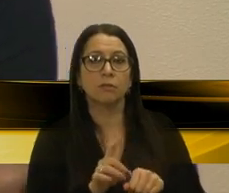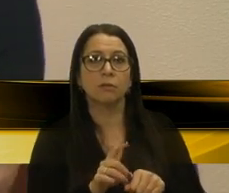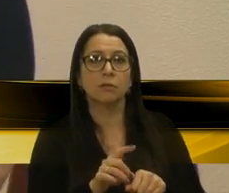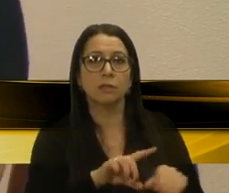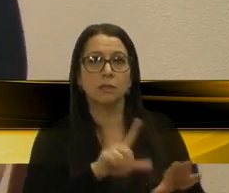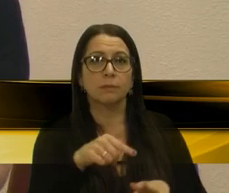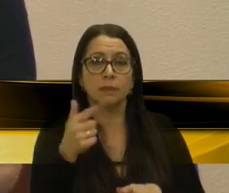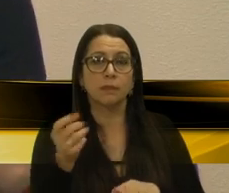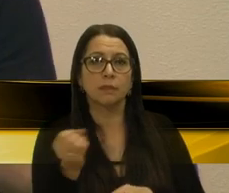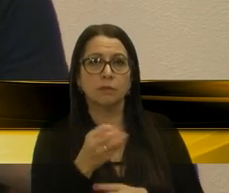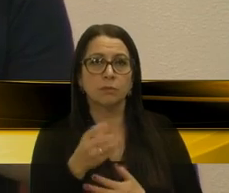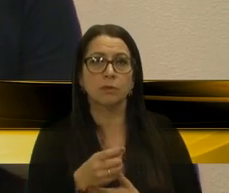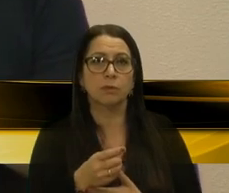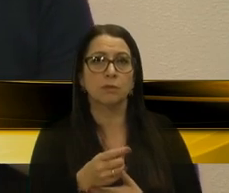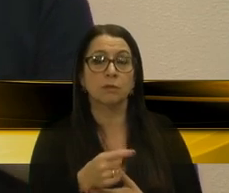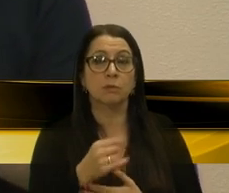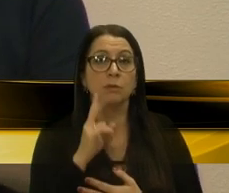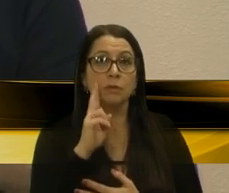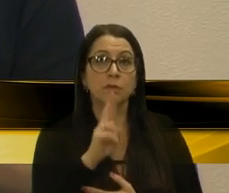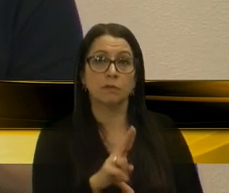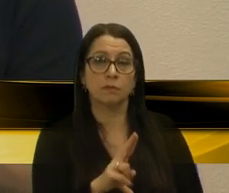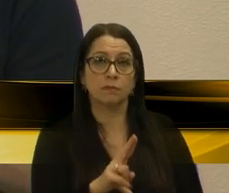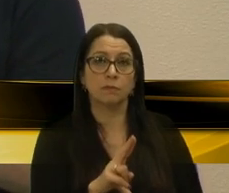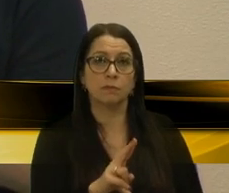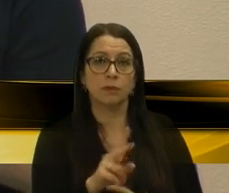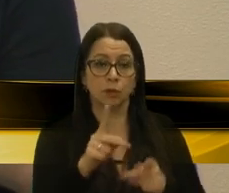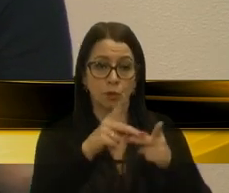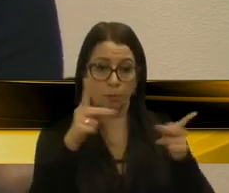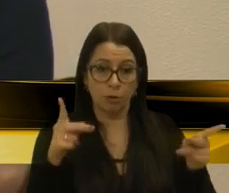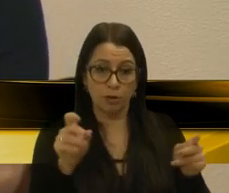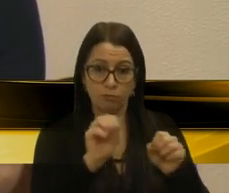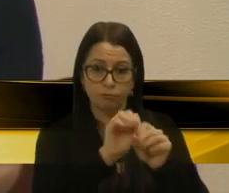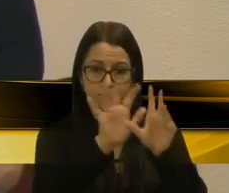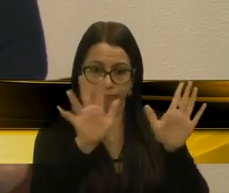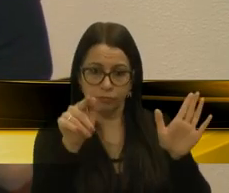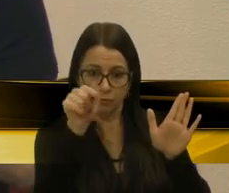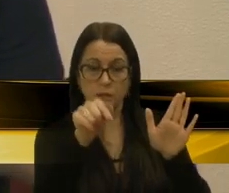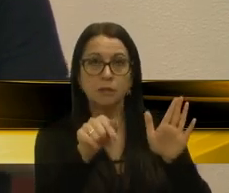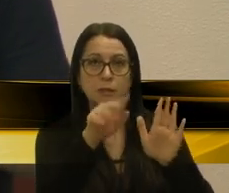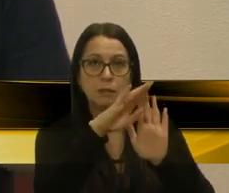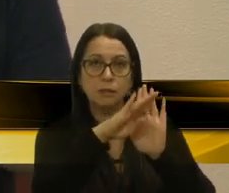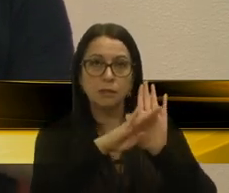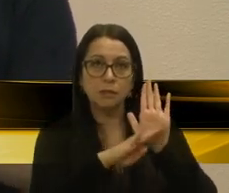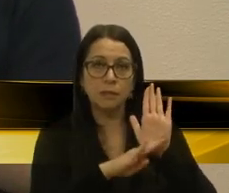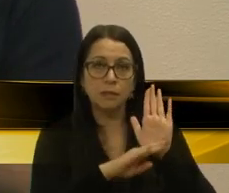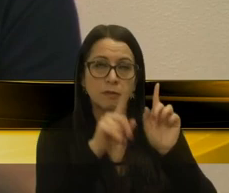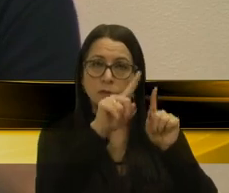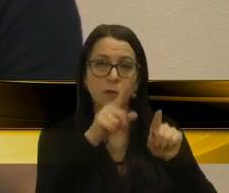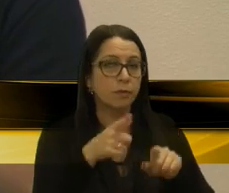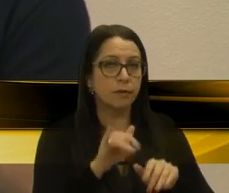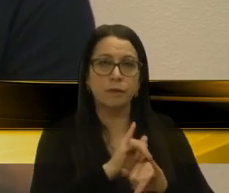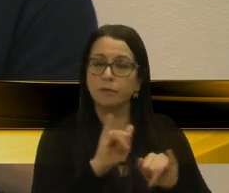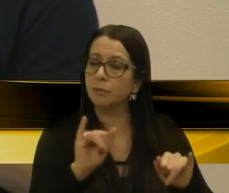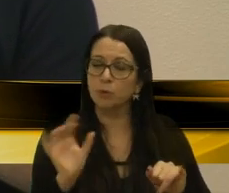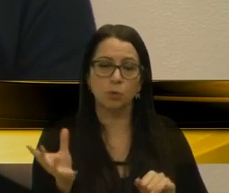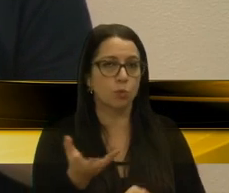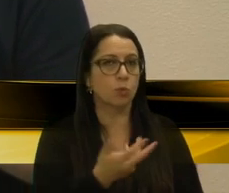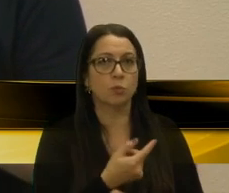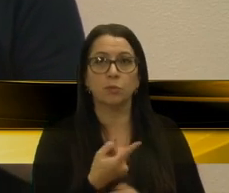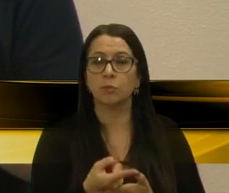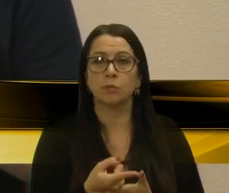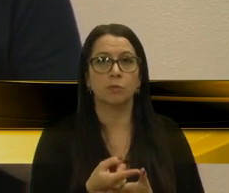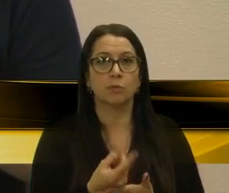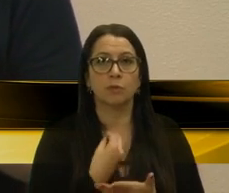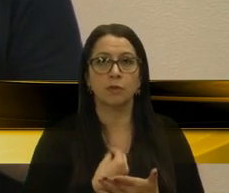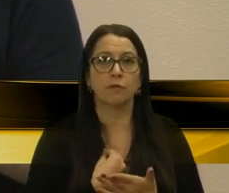tem que ser atualizada. Mas, se a gente for ver no portal Transparência a lista dos servidores, nós vamos ver que não há informações totais a respeito da